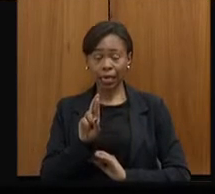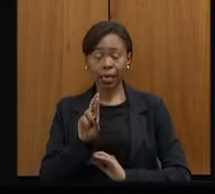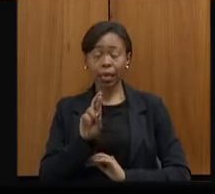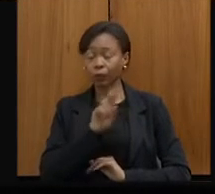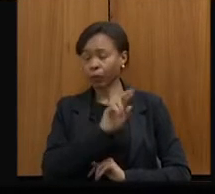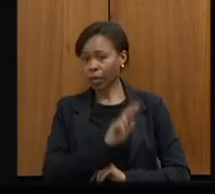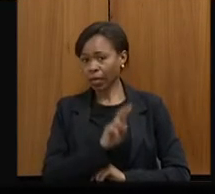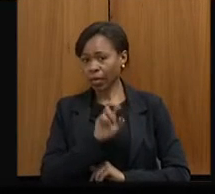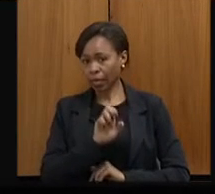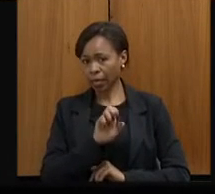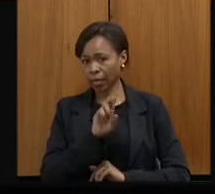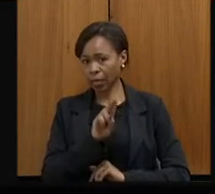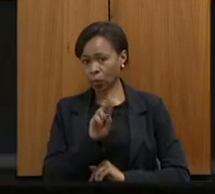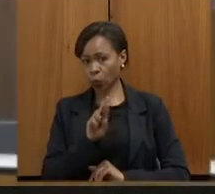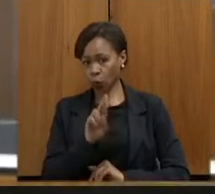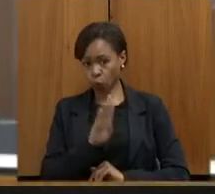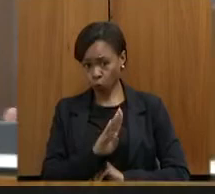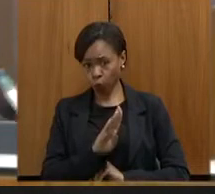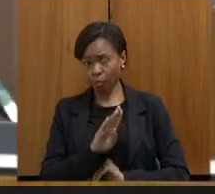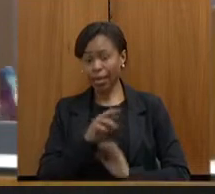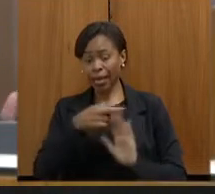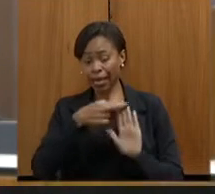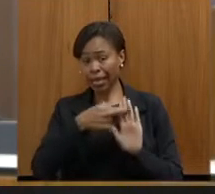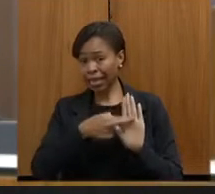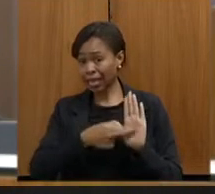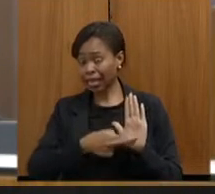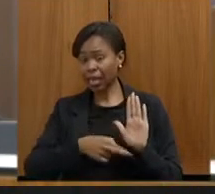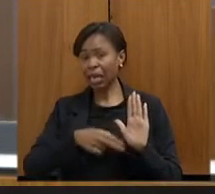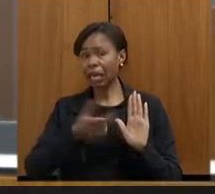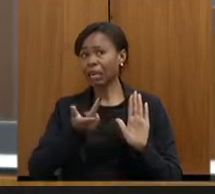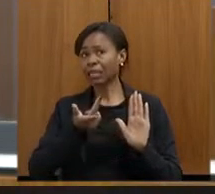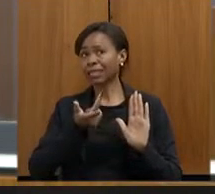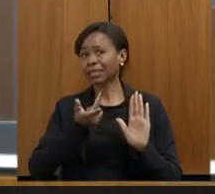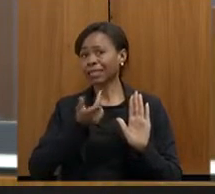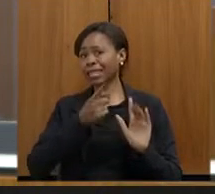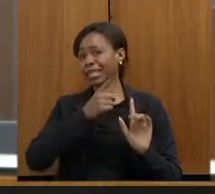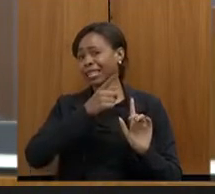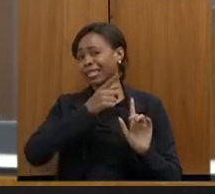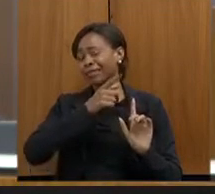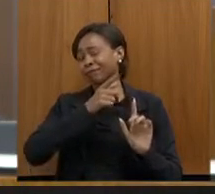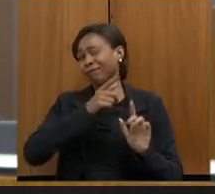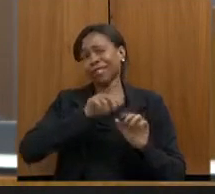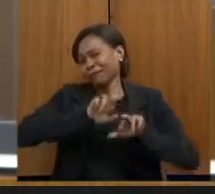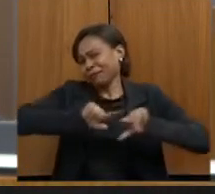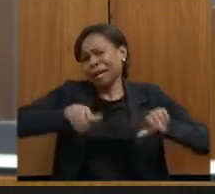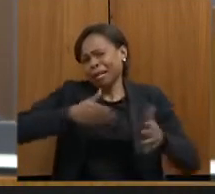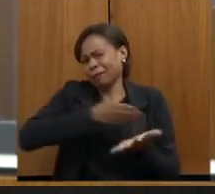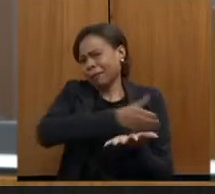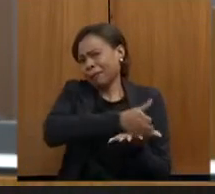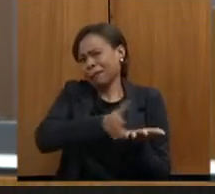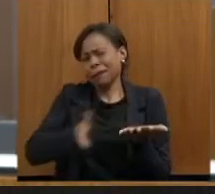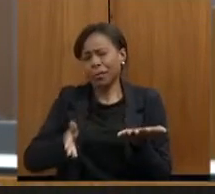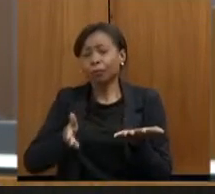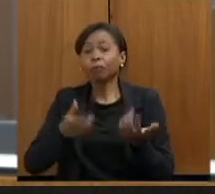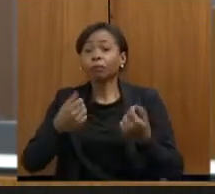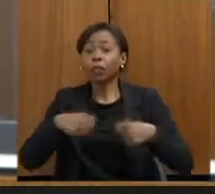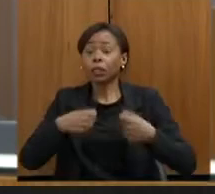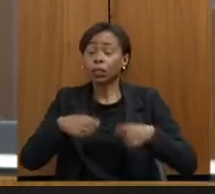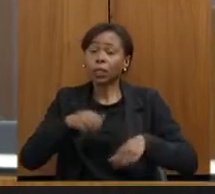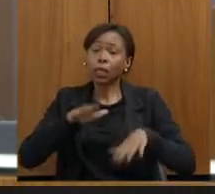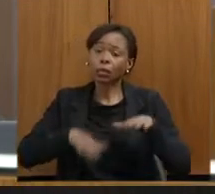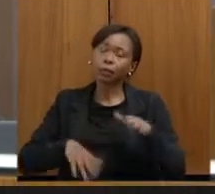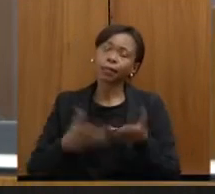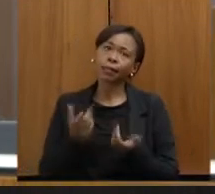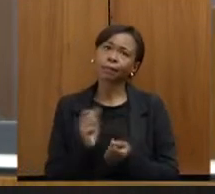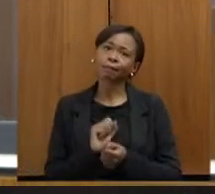abrangente em vários aspectos. Então, para eu fazer um processo de reubi adequado, eu preciso ter ali assistente social para fazer